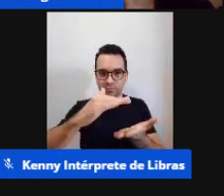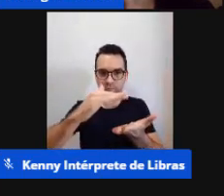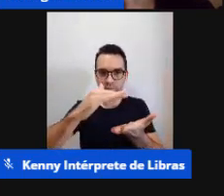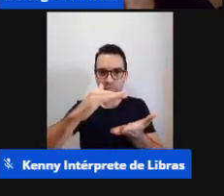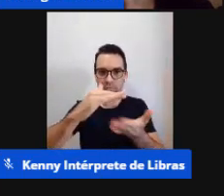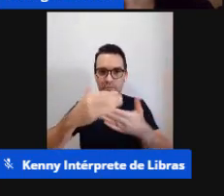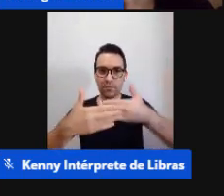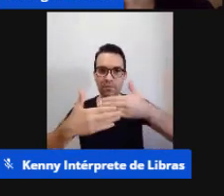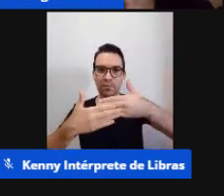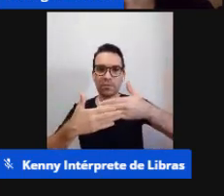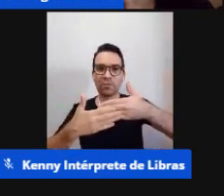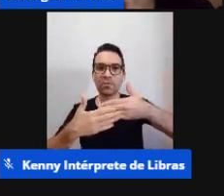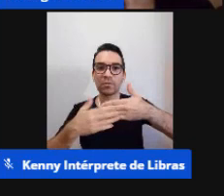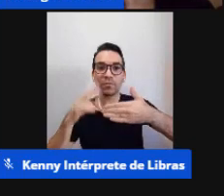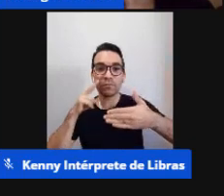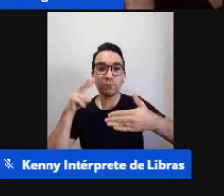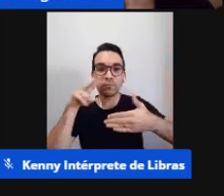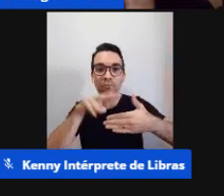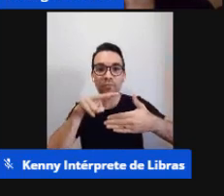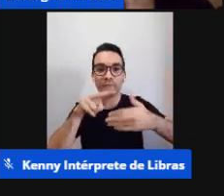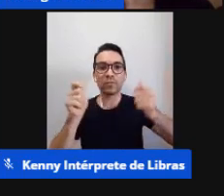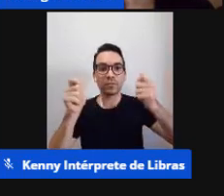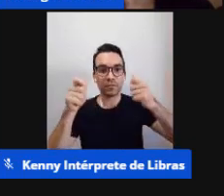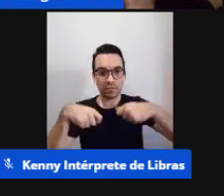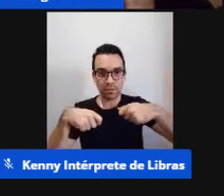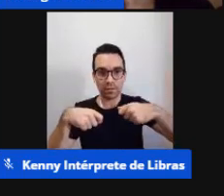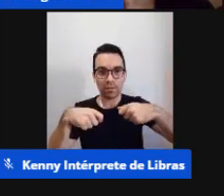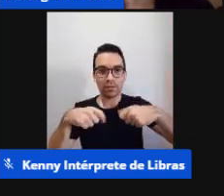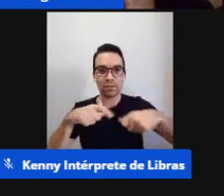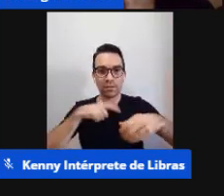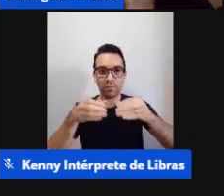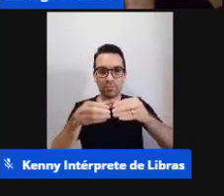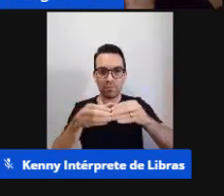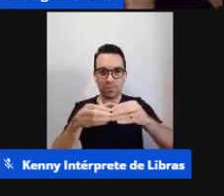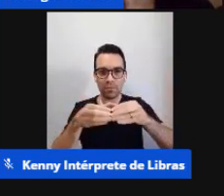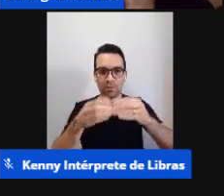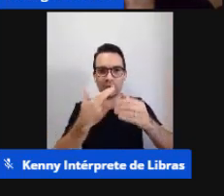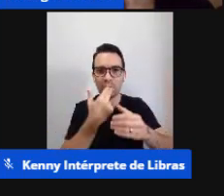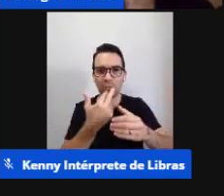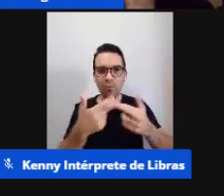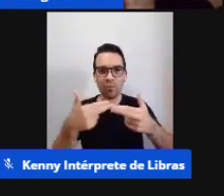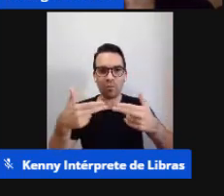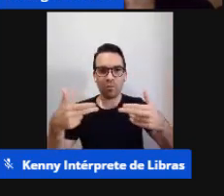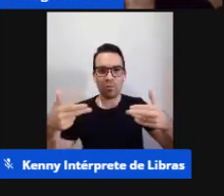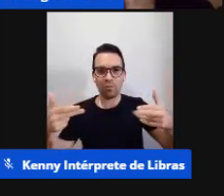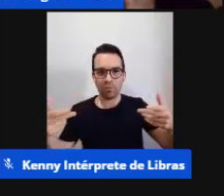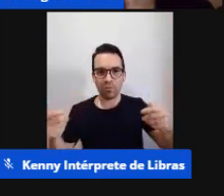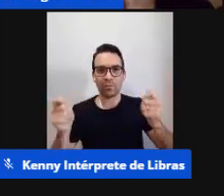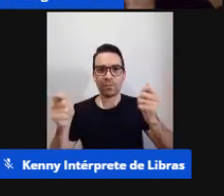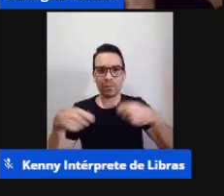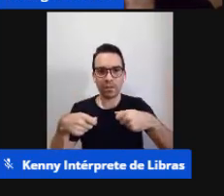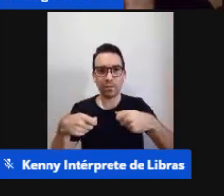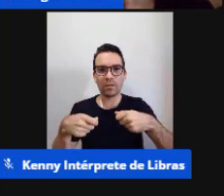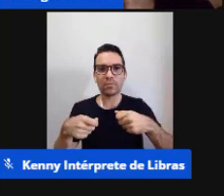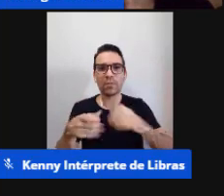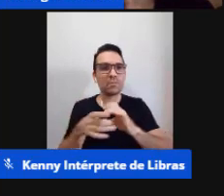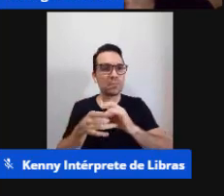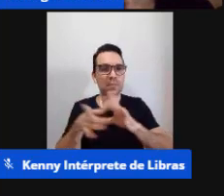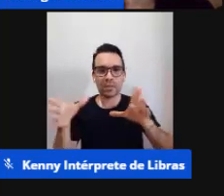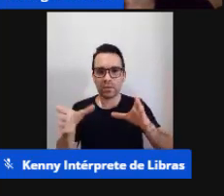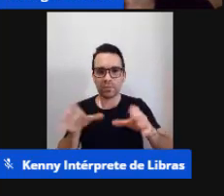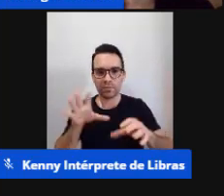está pegando, tá? Estou colocando aqui diversas bolinhas, tá? Isso aqui é para a criança pegar livremente a bolinha que